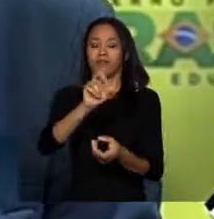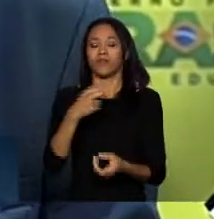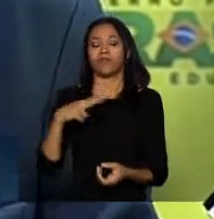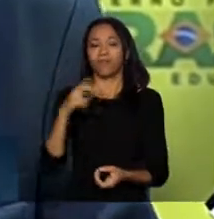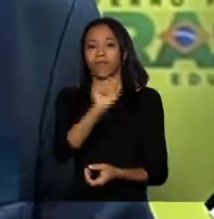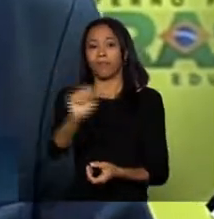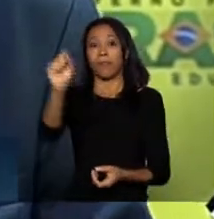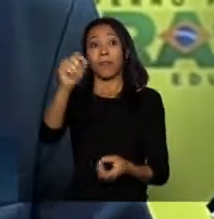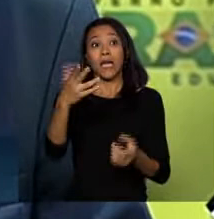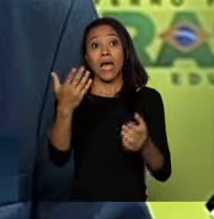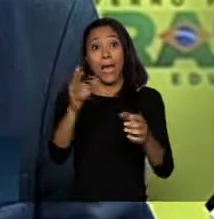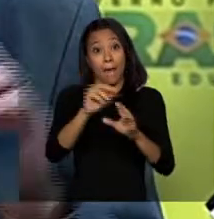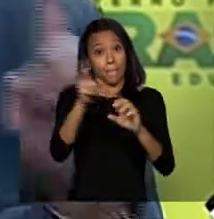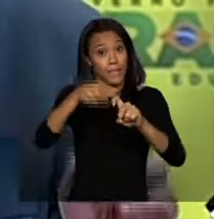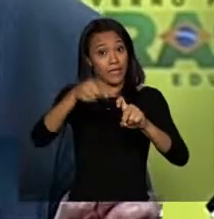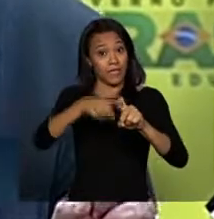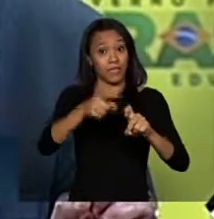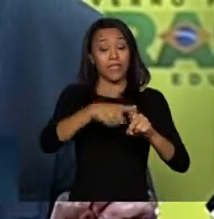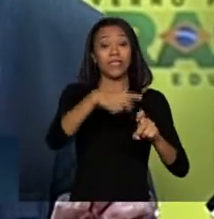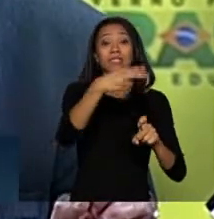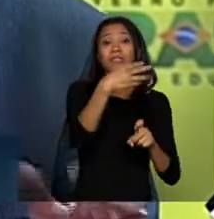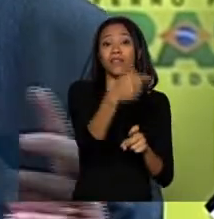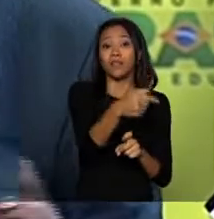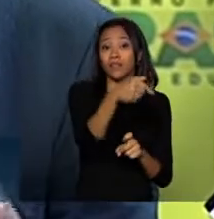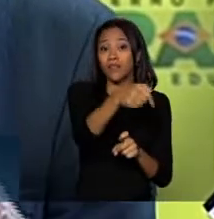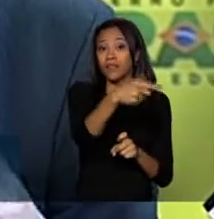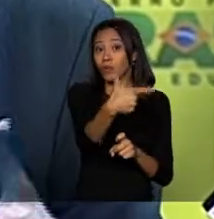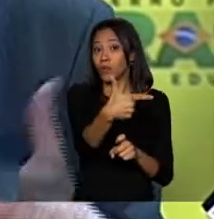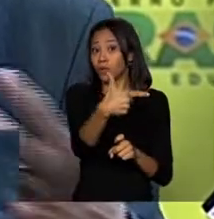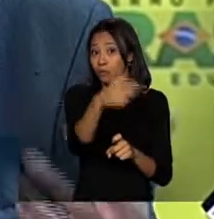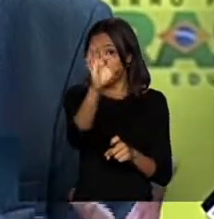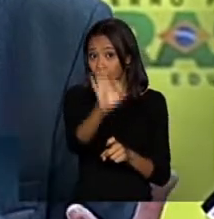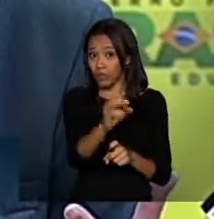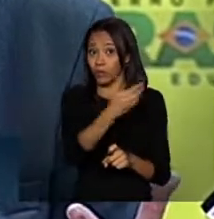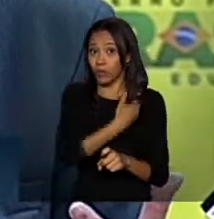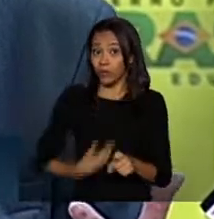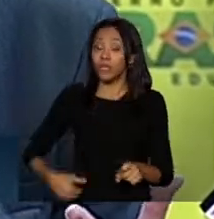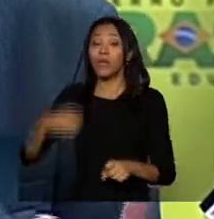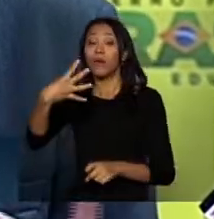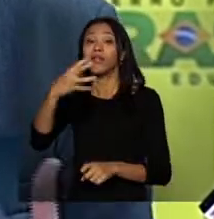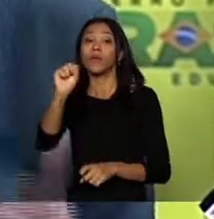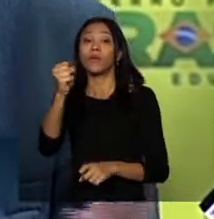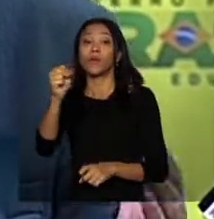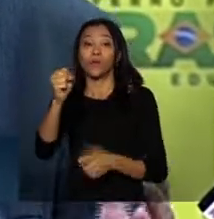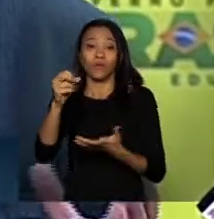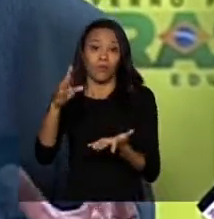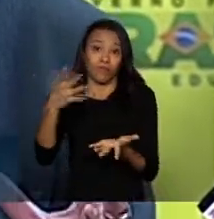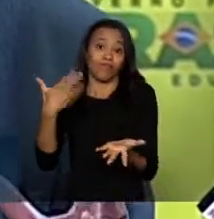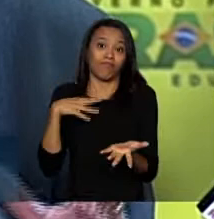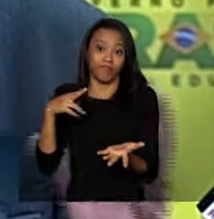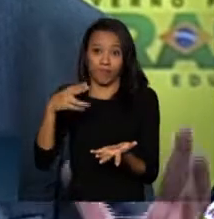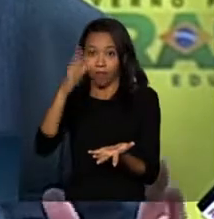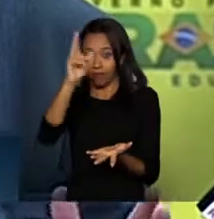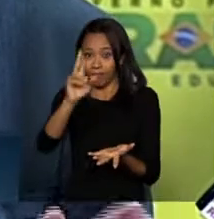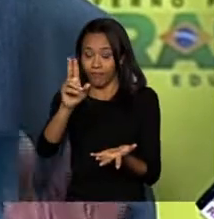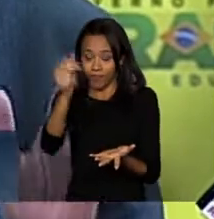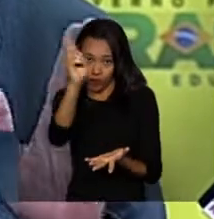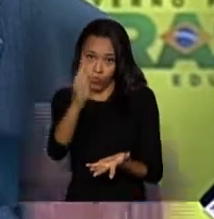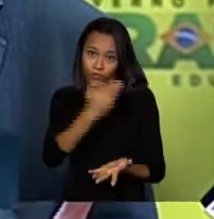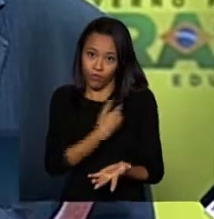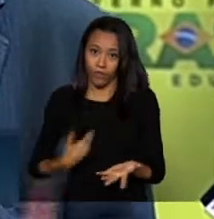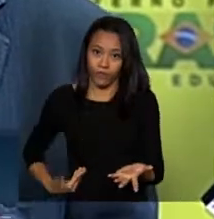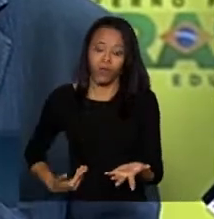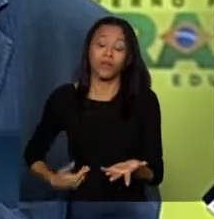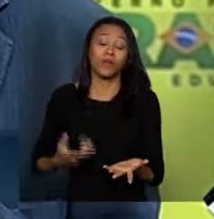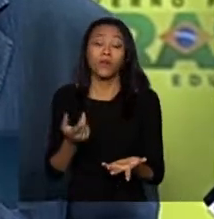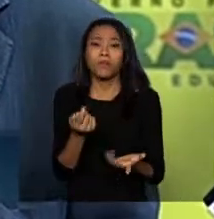torno de 52% nas privadas e 48% na pública. Então nós temos esse cuidado da expansão, que ela seja também buscando esse equilíbrio, uma